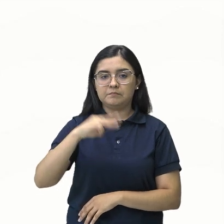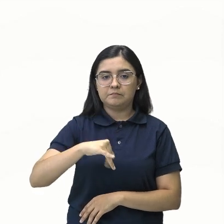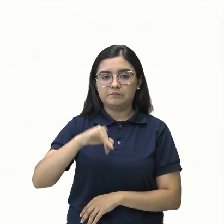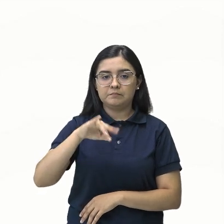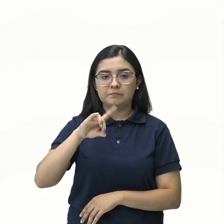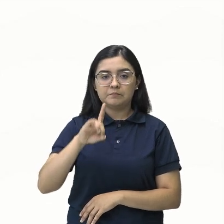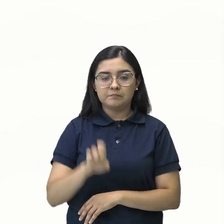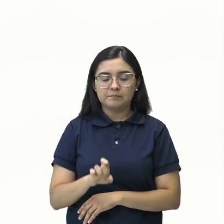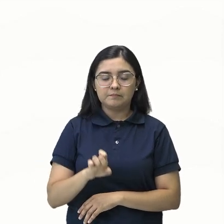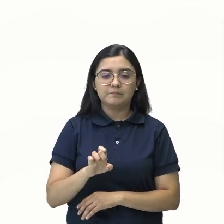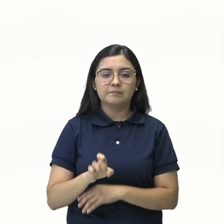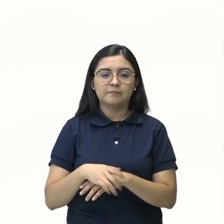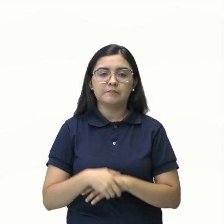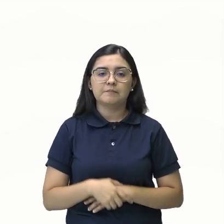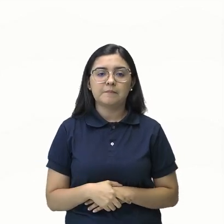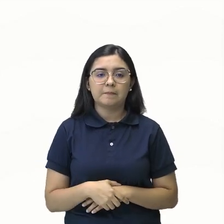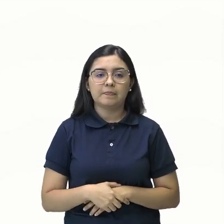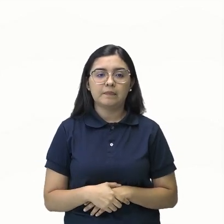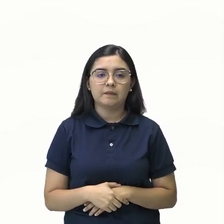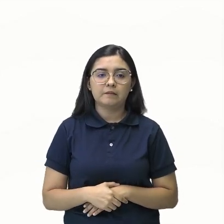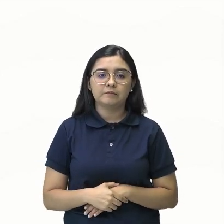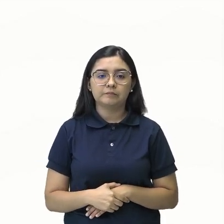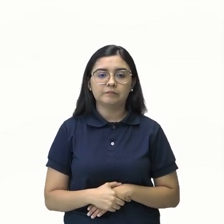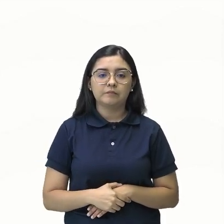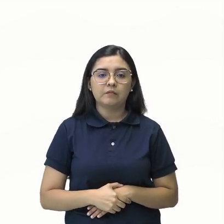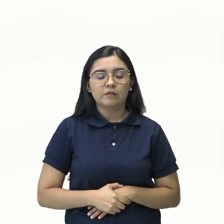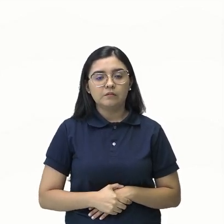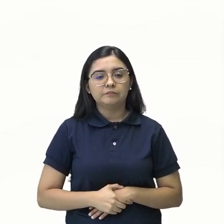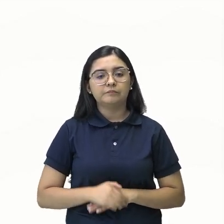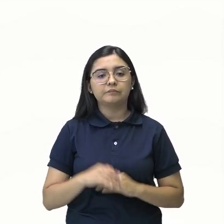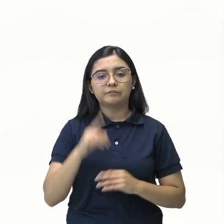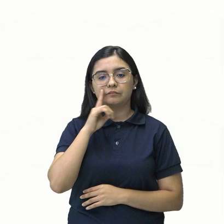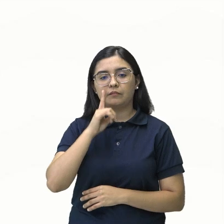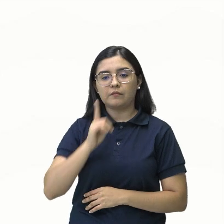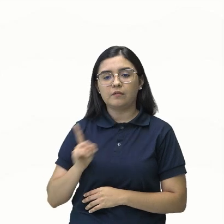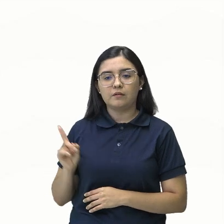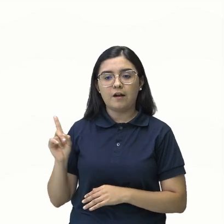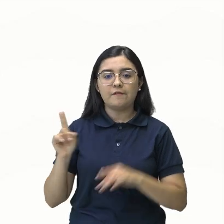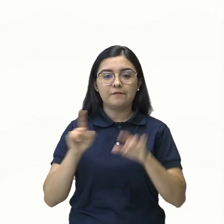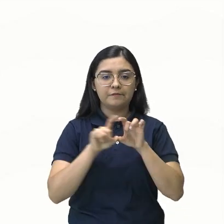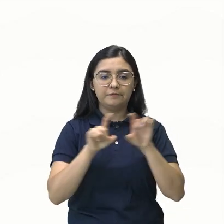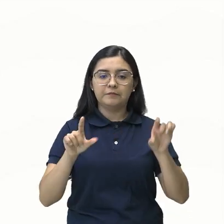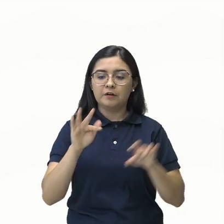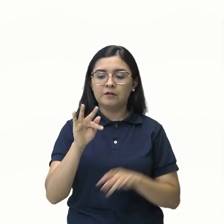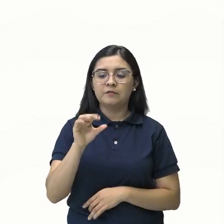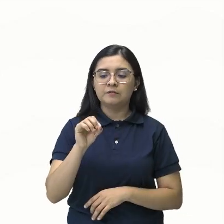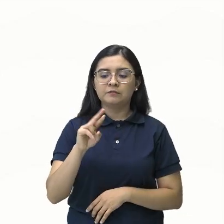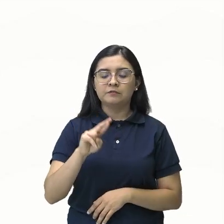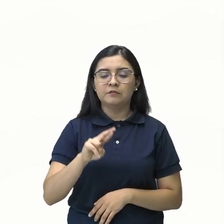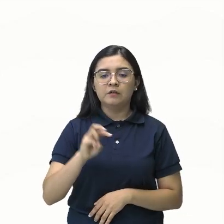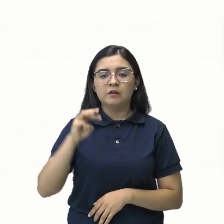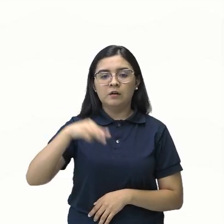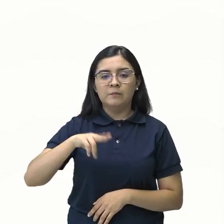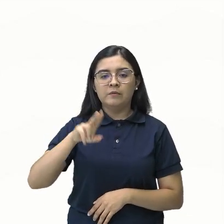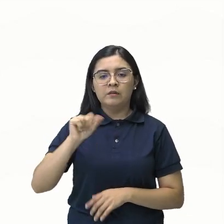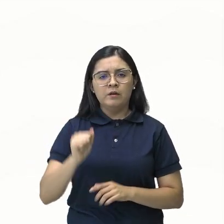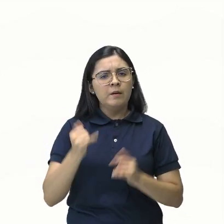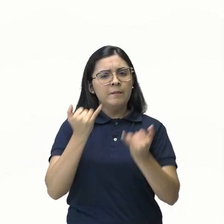Esta fórmula é exatamente esta aqui, ó. Professor, é bem parecido